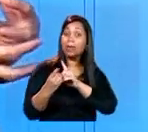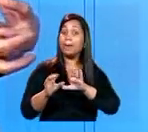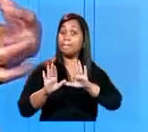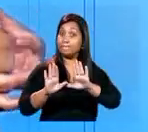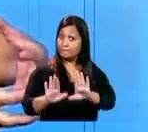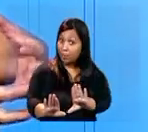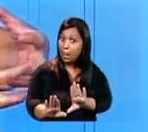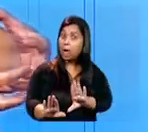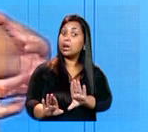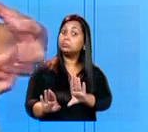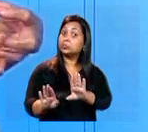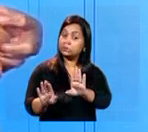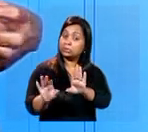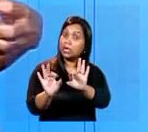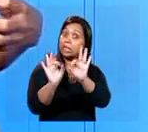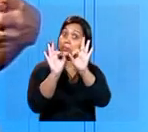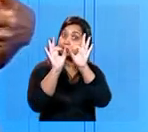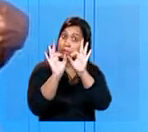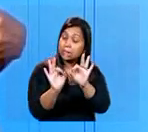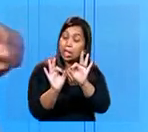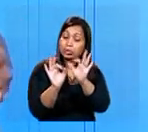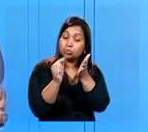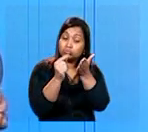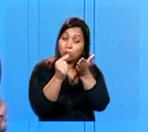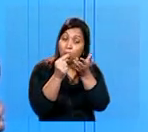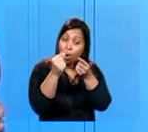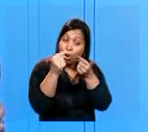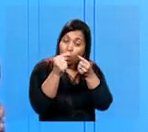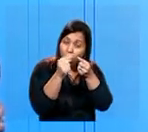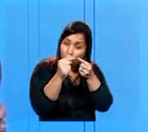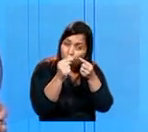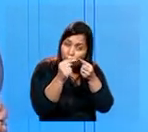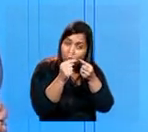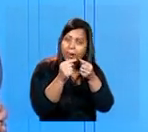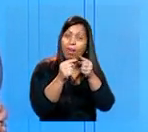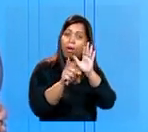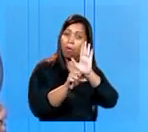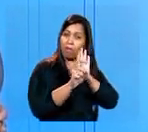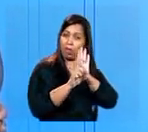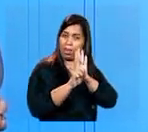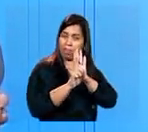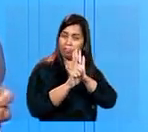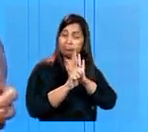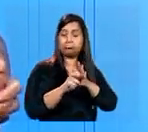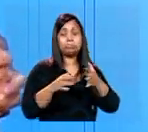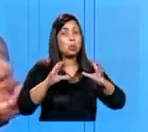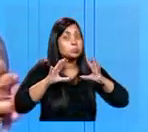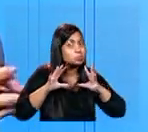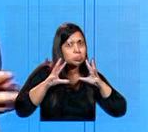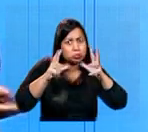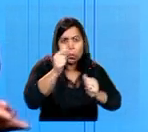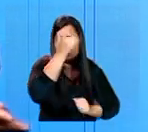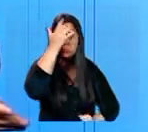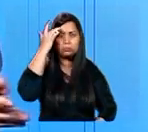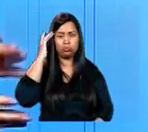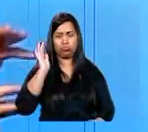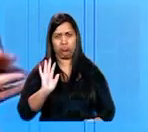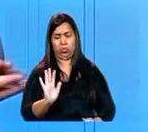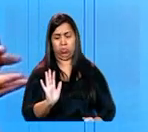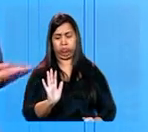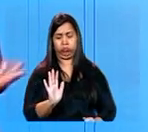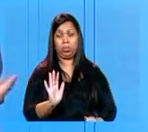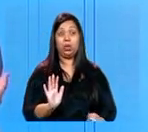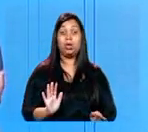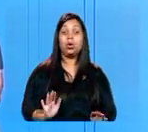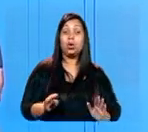tenha a característica exigida pela portaria ministerial, né? Então, assim, não são todos os pacientes. O